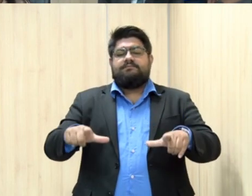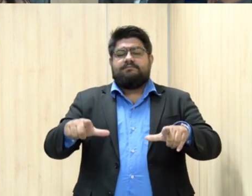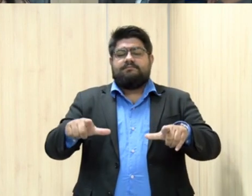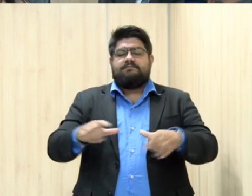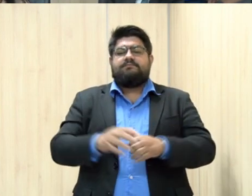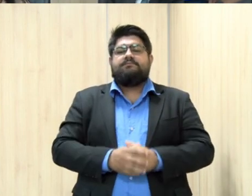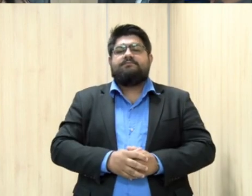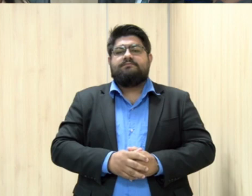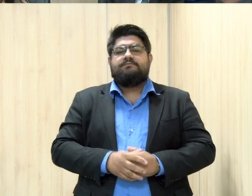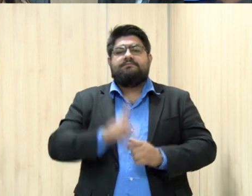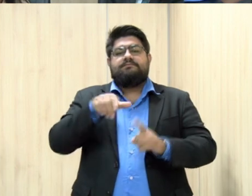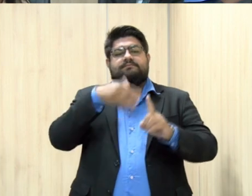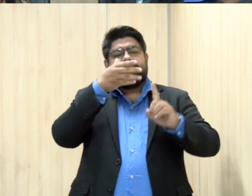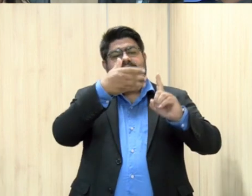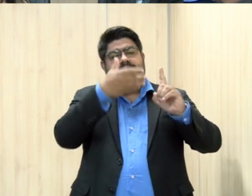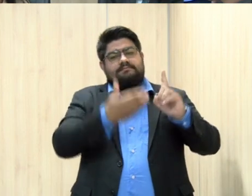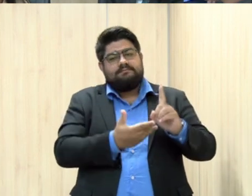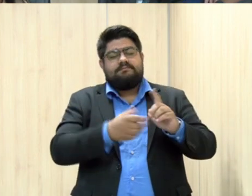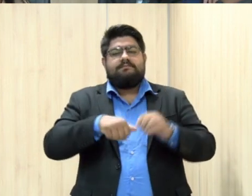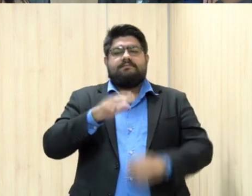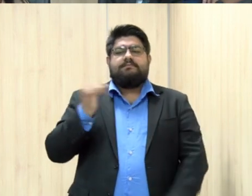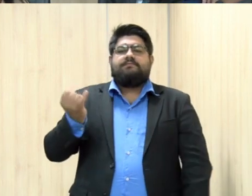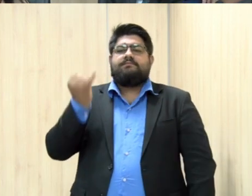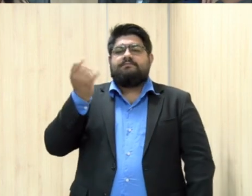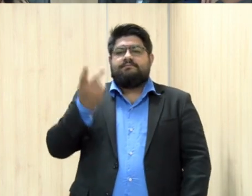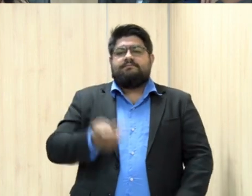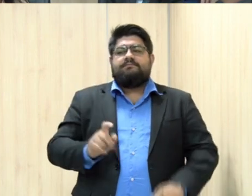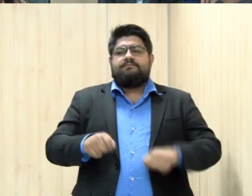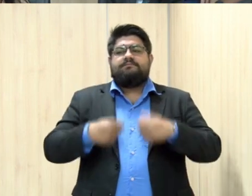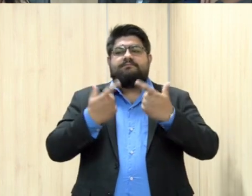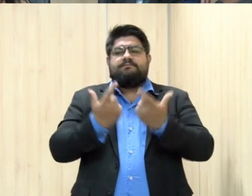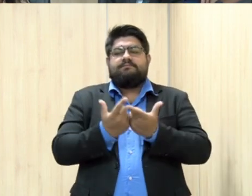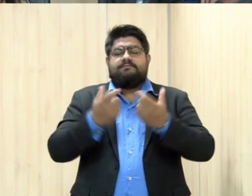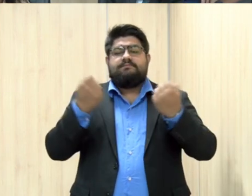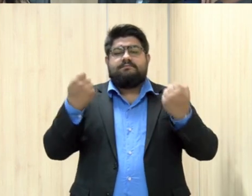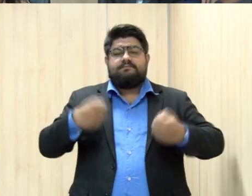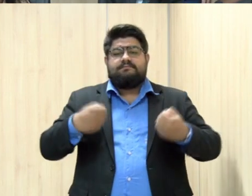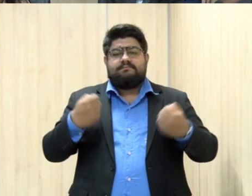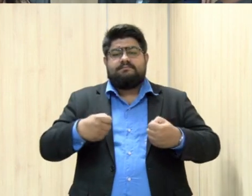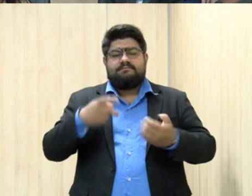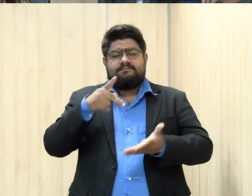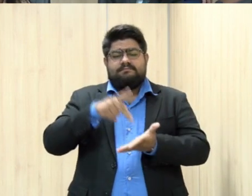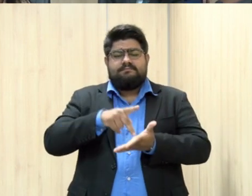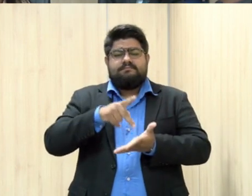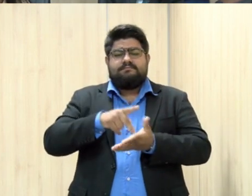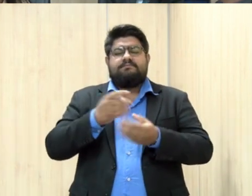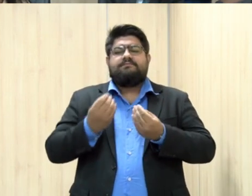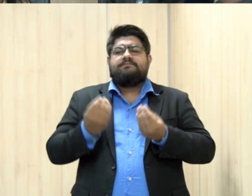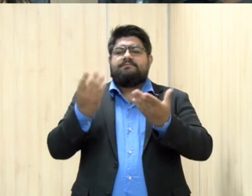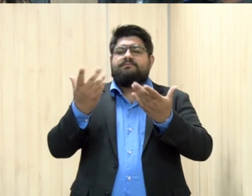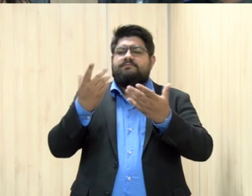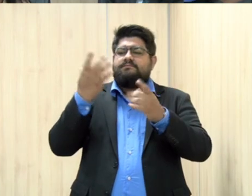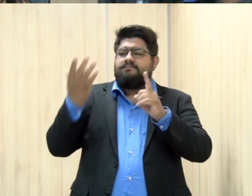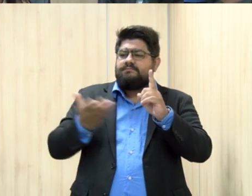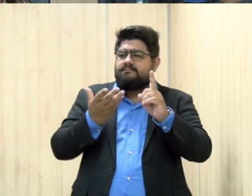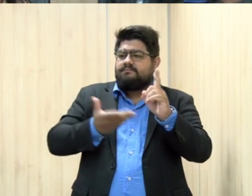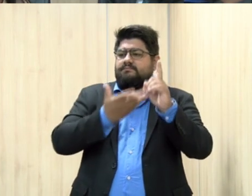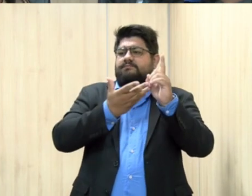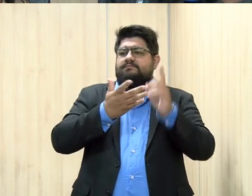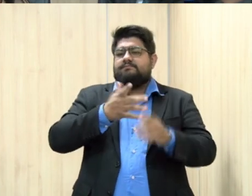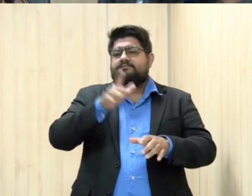dos das homenagens mais importantes aqui da casa e a gente tem que realmente homenagear